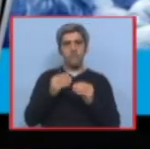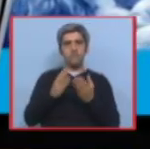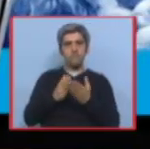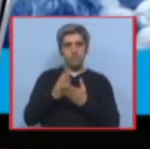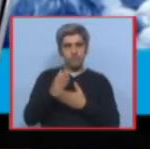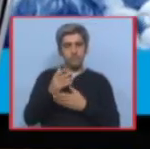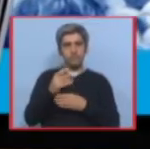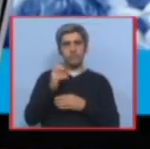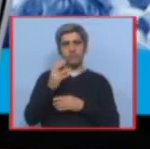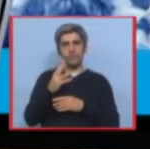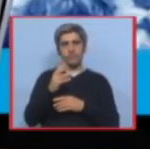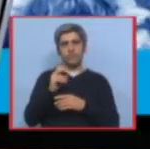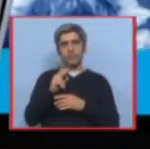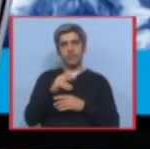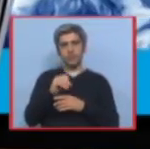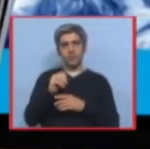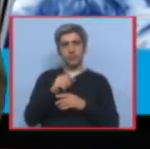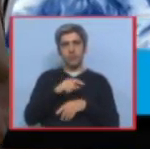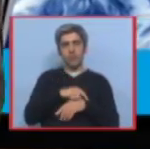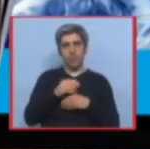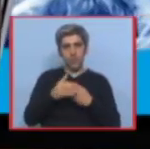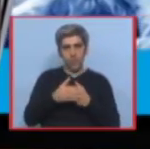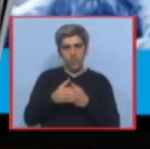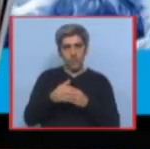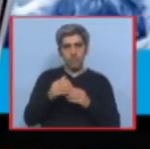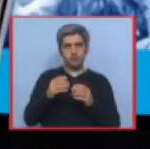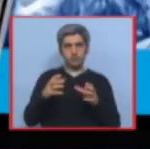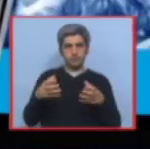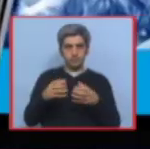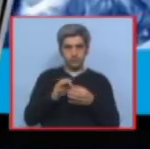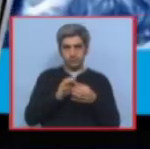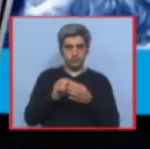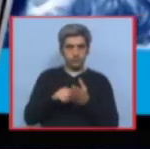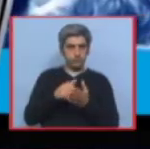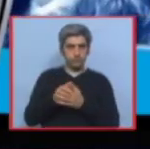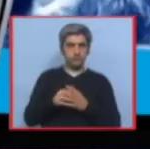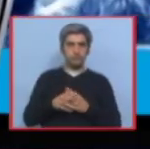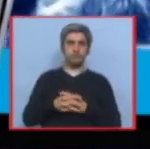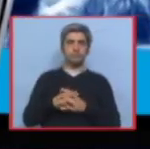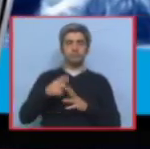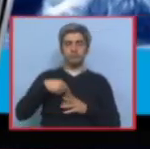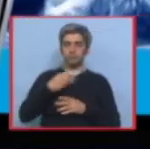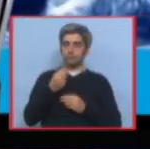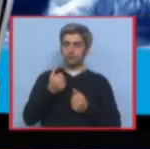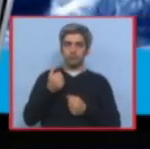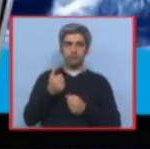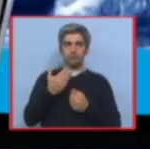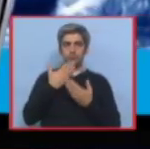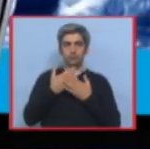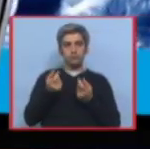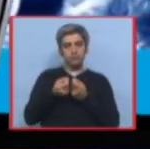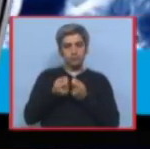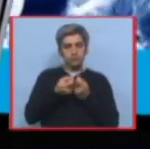atuadas pelas 4 ramos da Ordem, sempre em colaboração. Isto para nós foi muito bom, porque nos